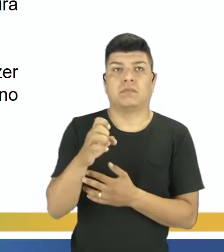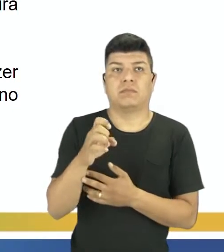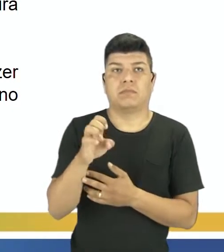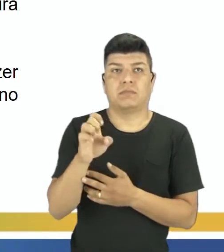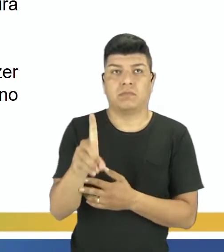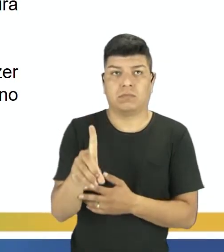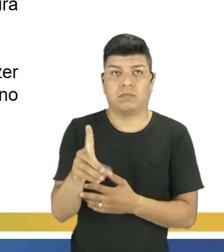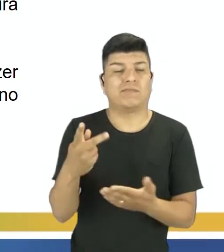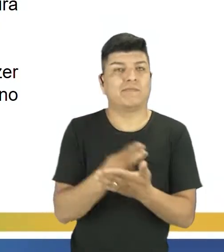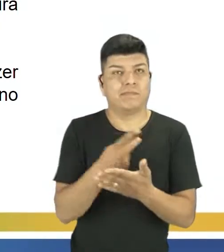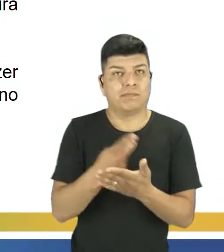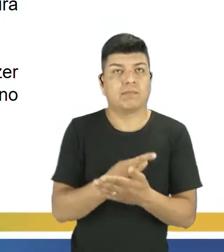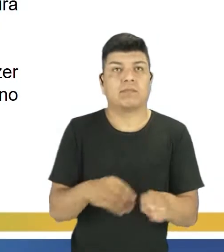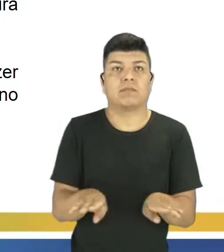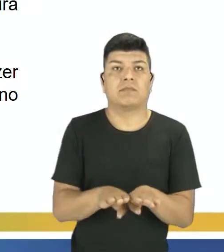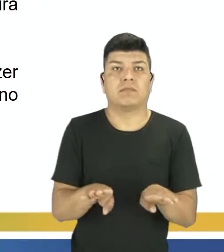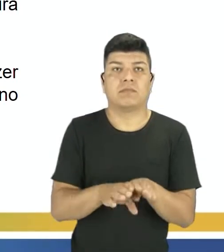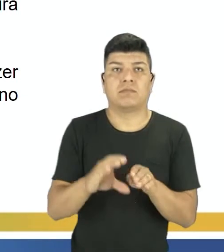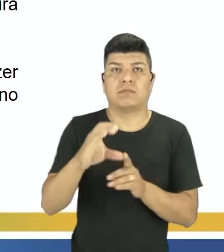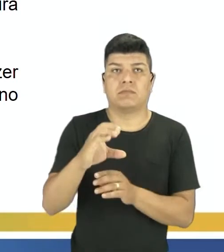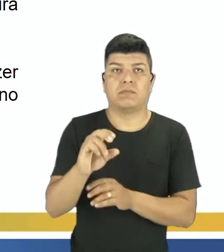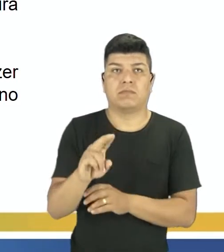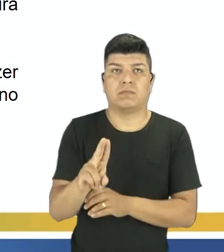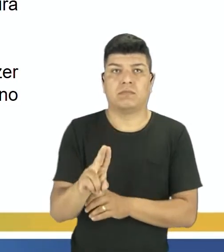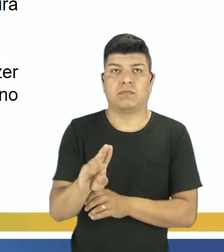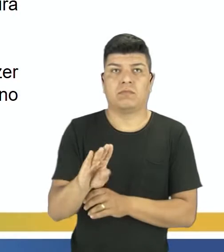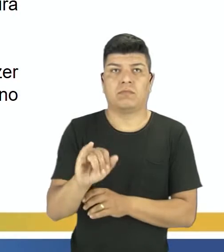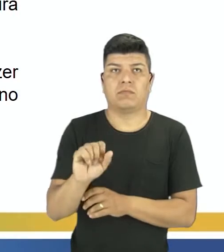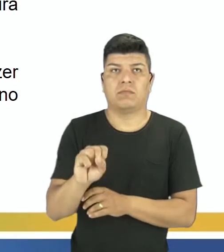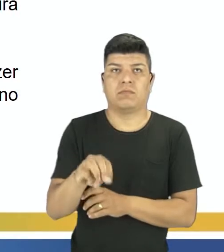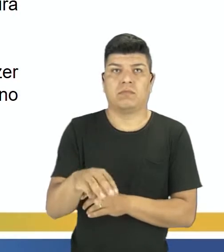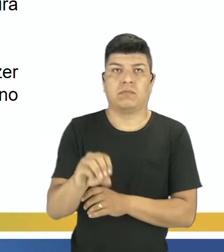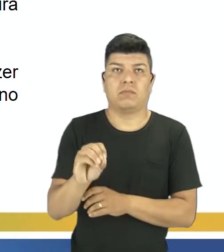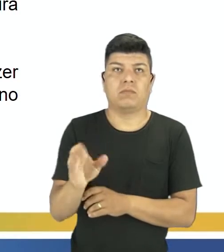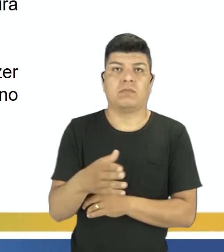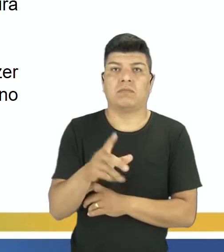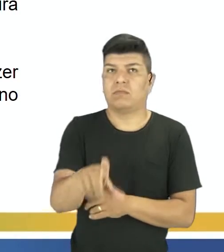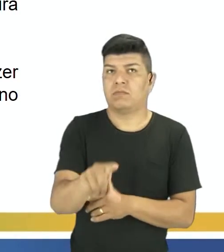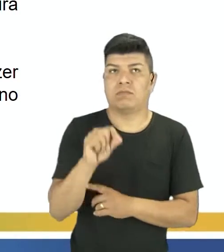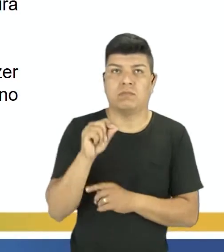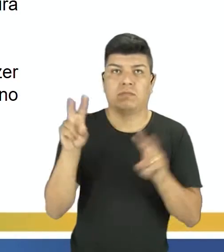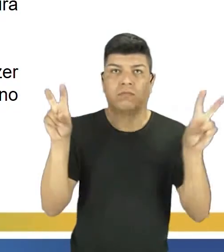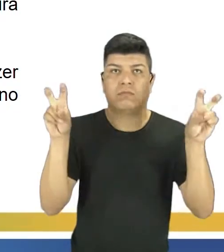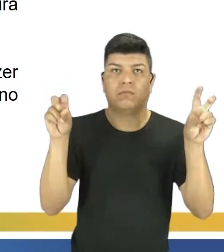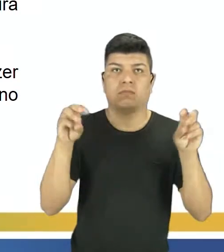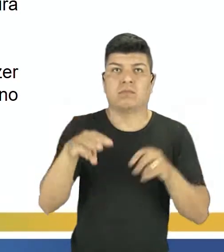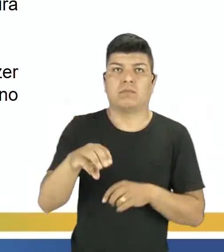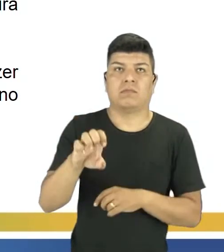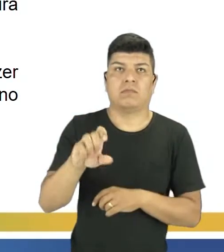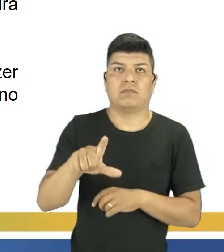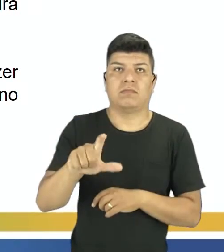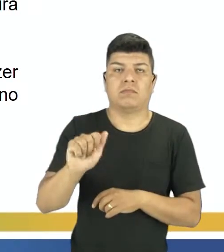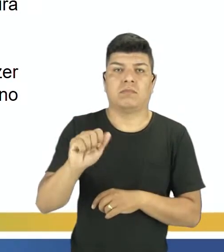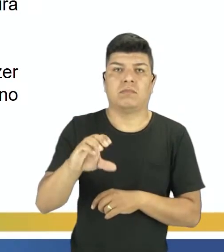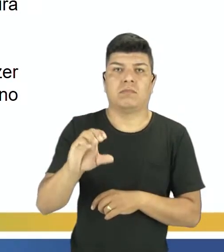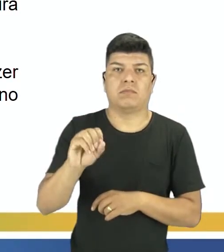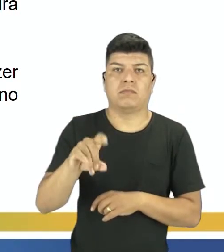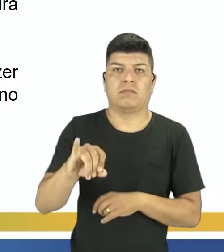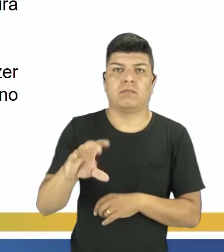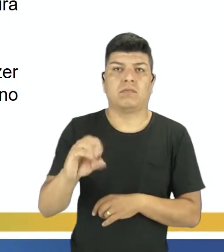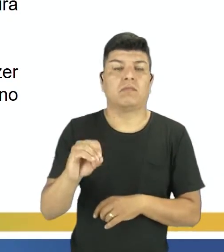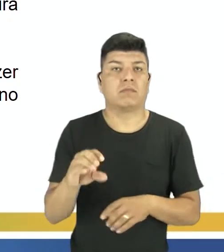D também está incorreta porque o cubismo não tinha essa preferência pelos temas melancólicos e sim pelo estudo